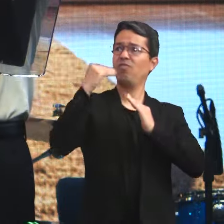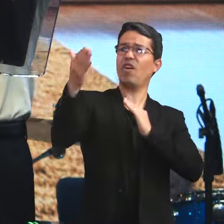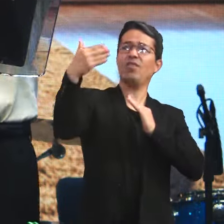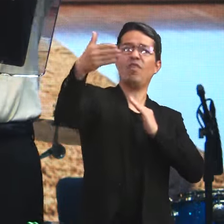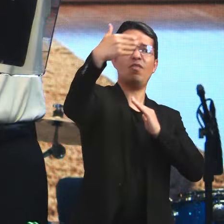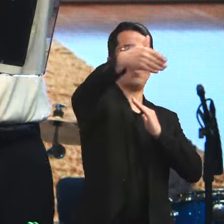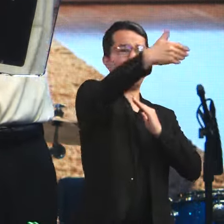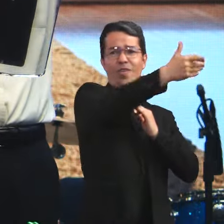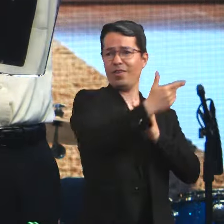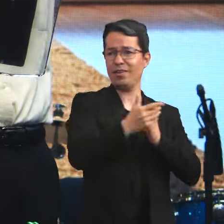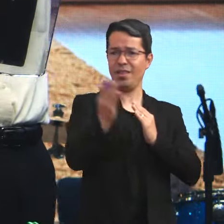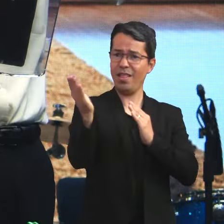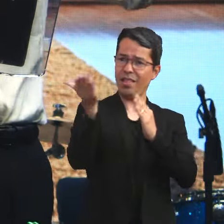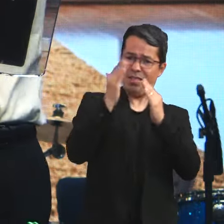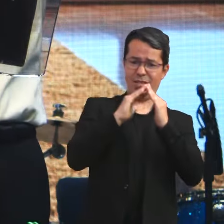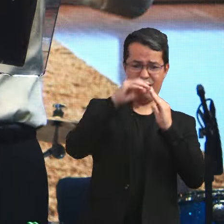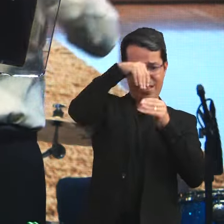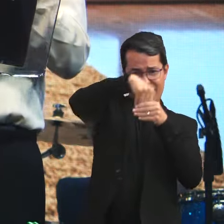casa